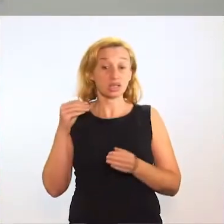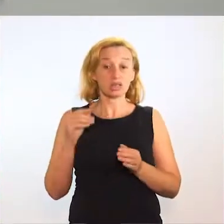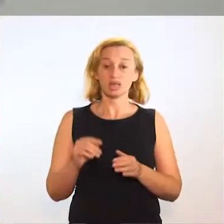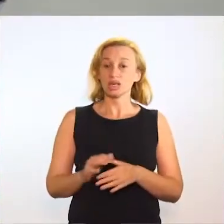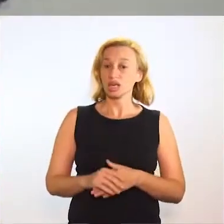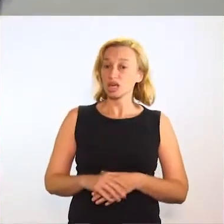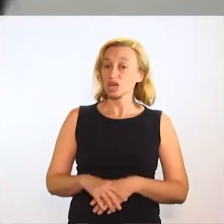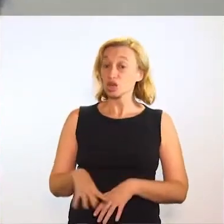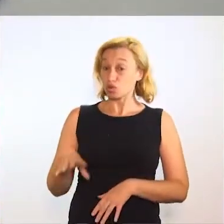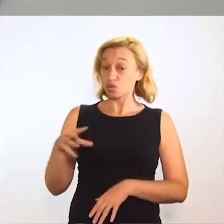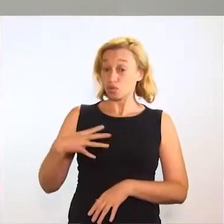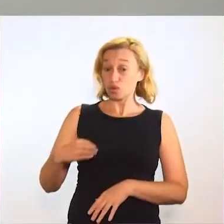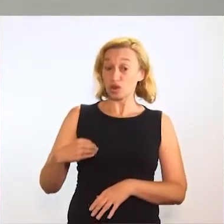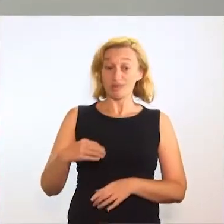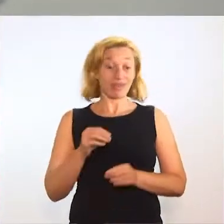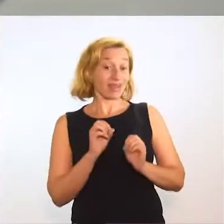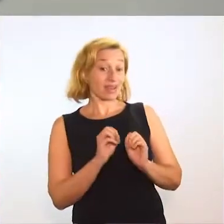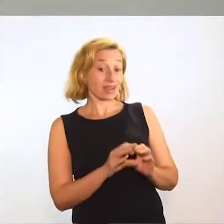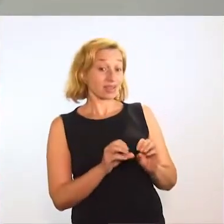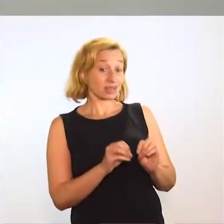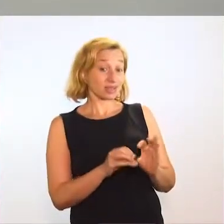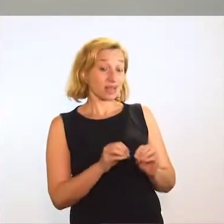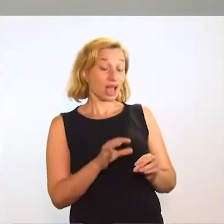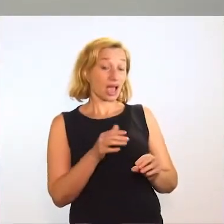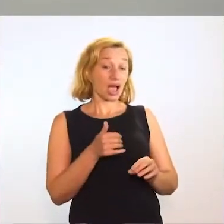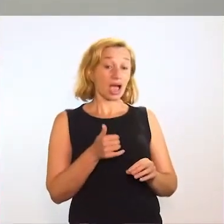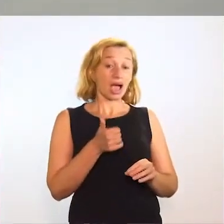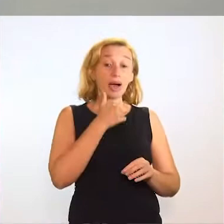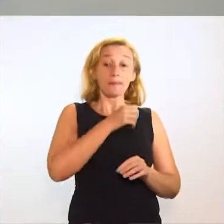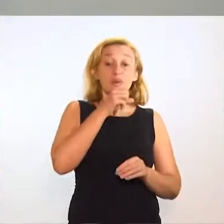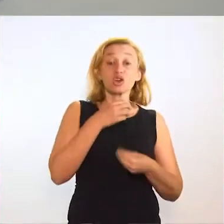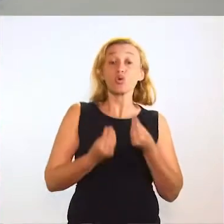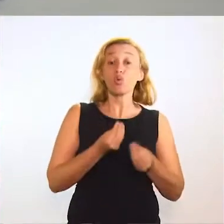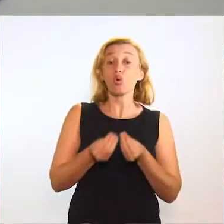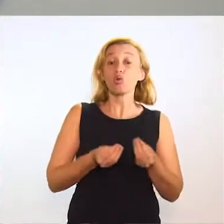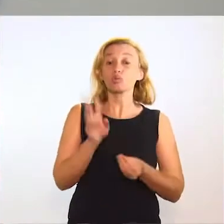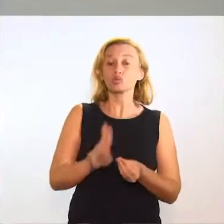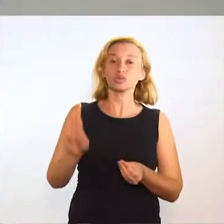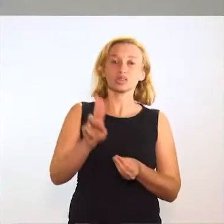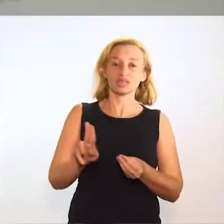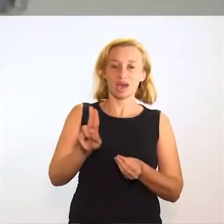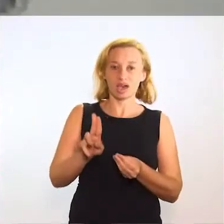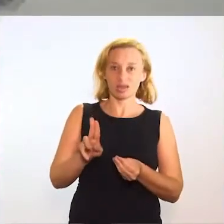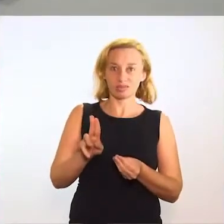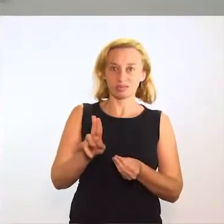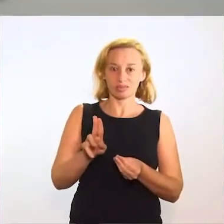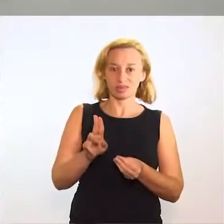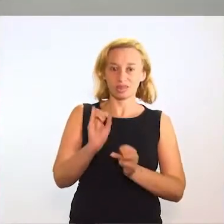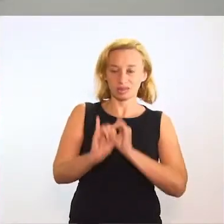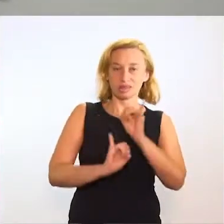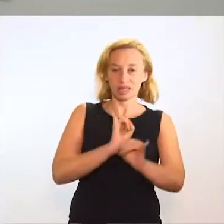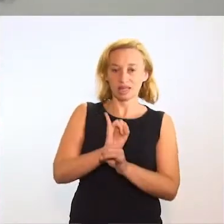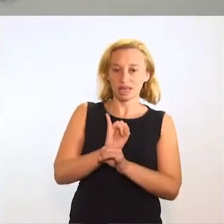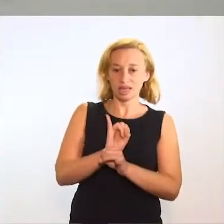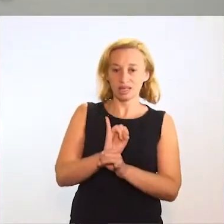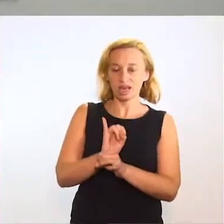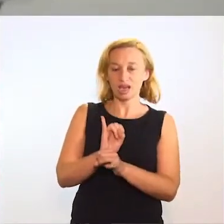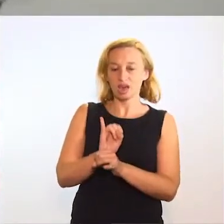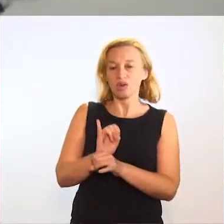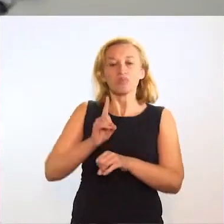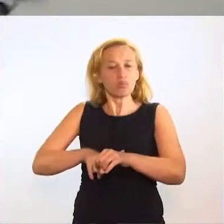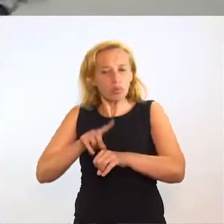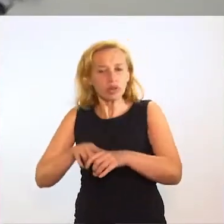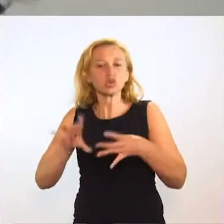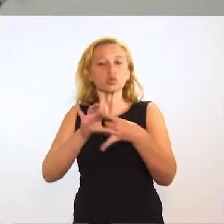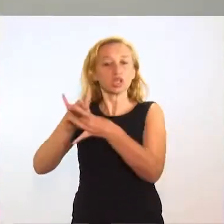junto, e ele tendo que ouvir ali com a mãe, né, entendendo tudo isso. Acho que houve uma troca muito especial nesse sentido, da família